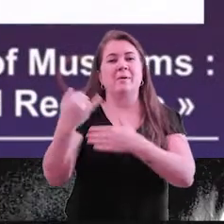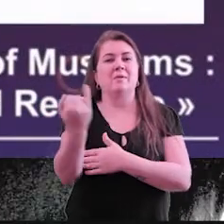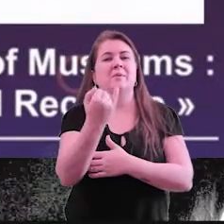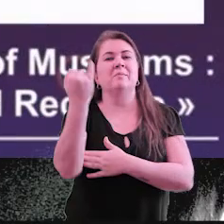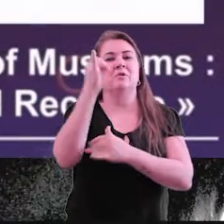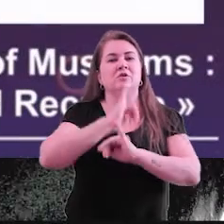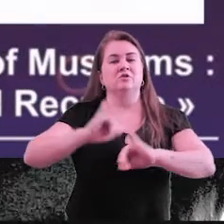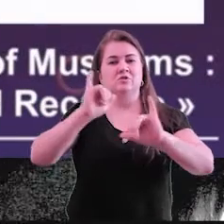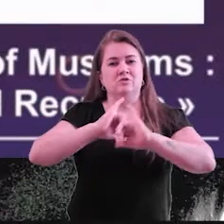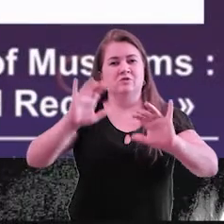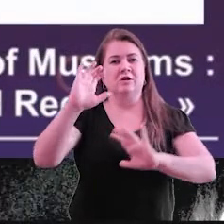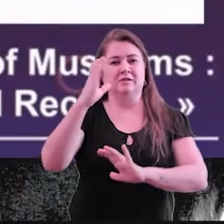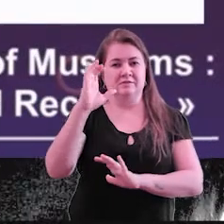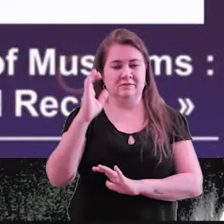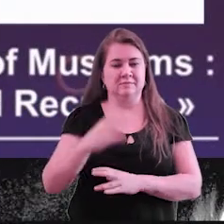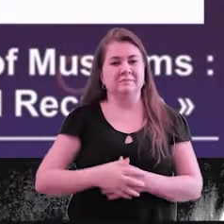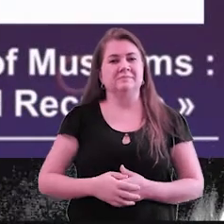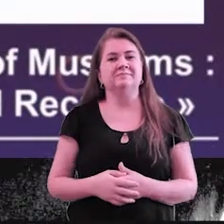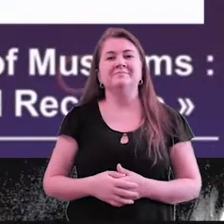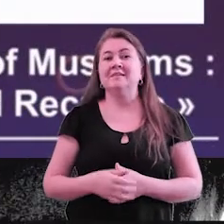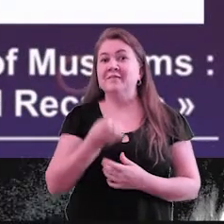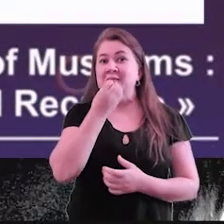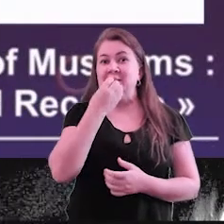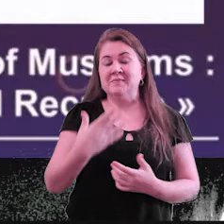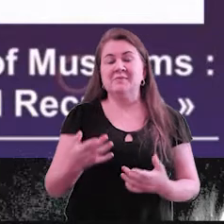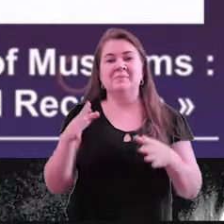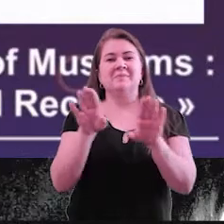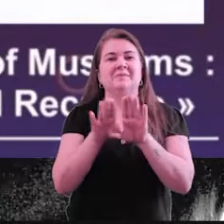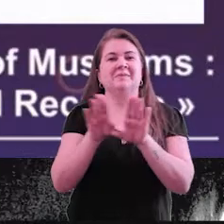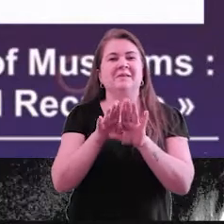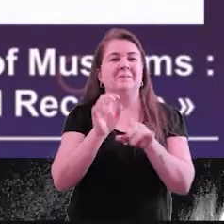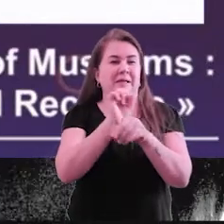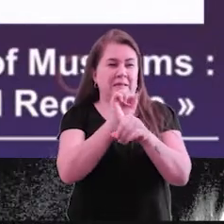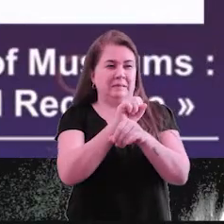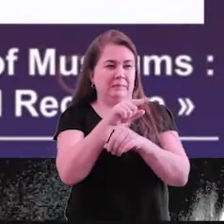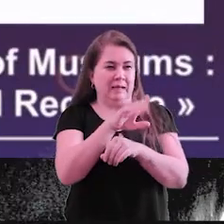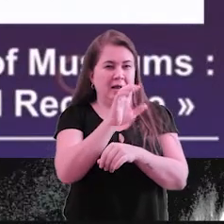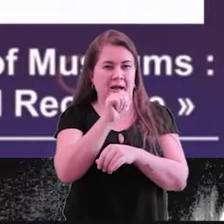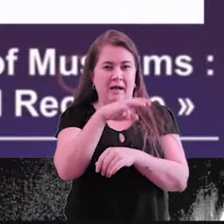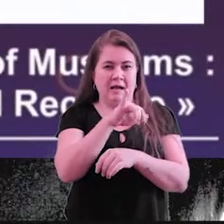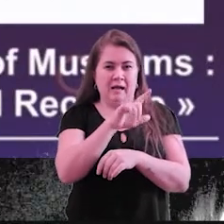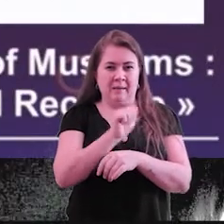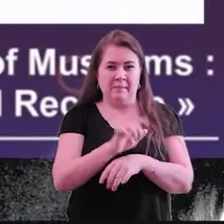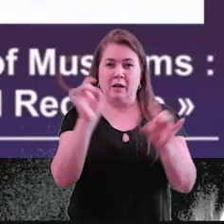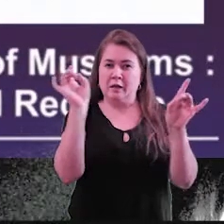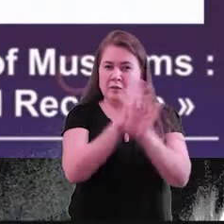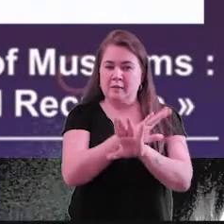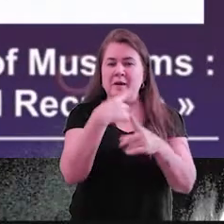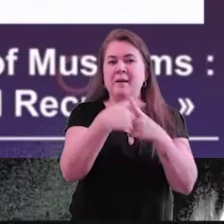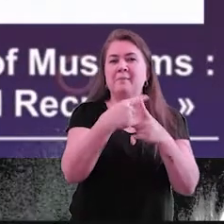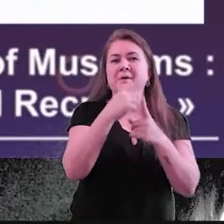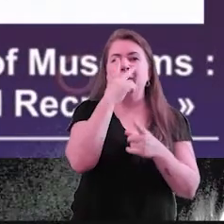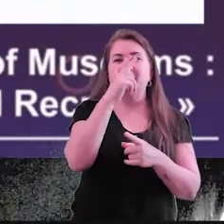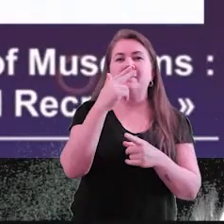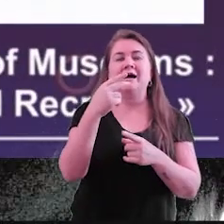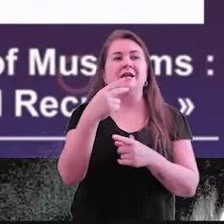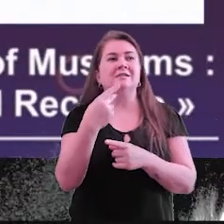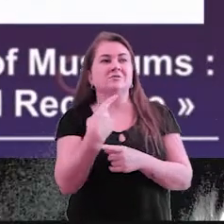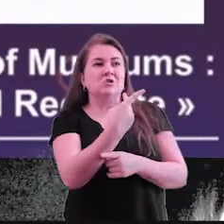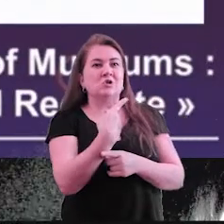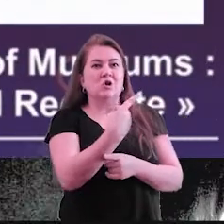Camila, porque acho que as nossas falas, elas dialogam muito e a gente vai, acho